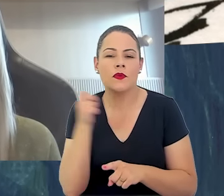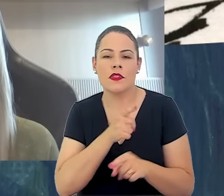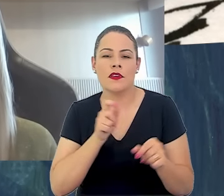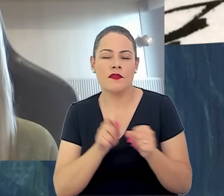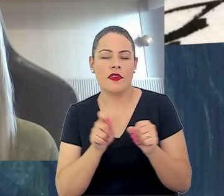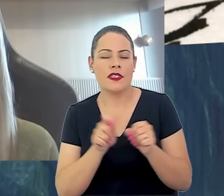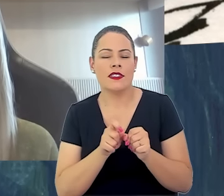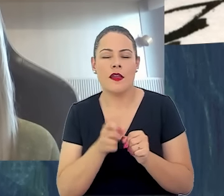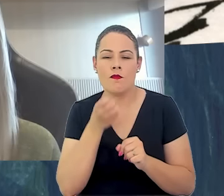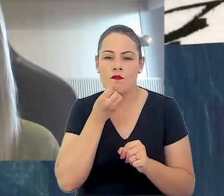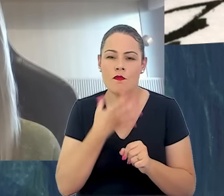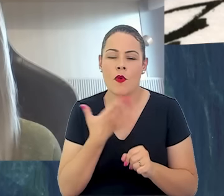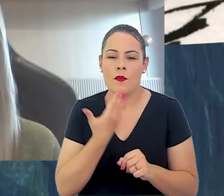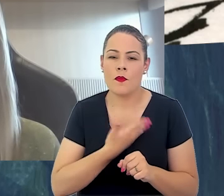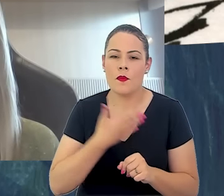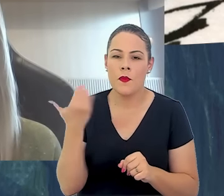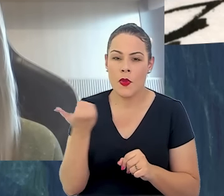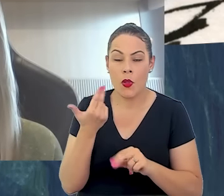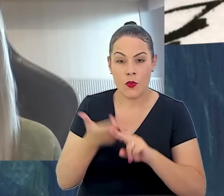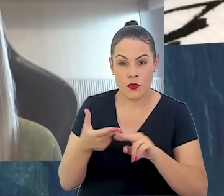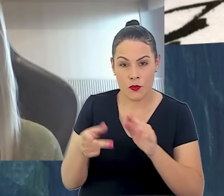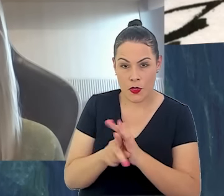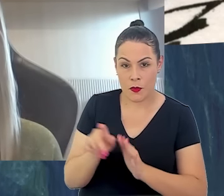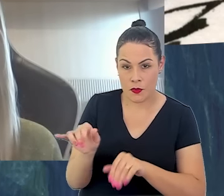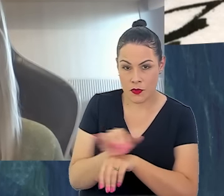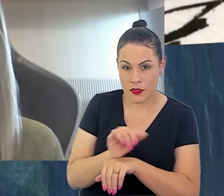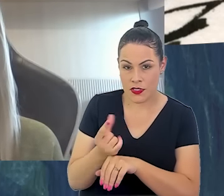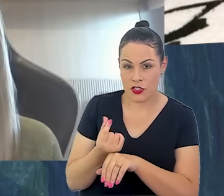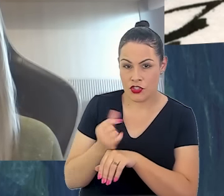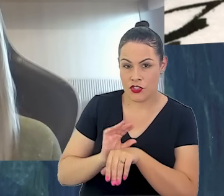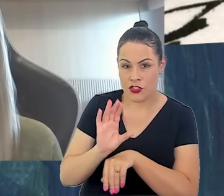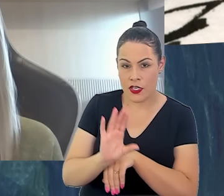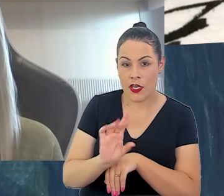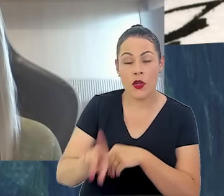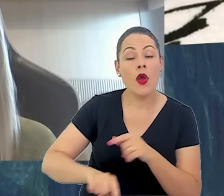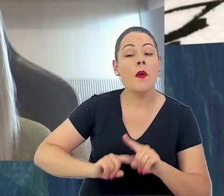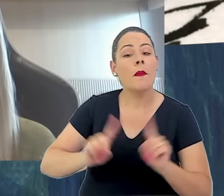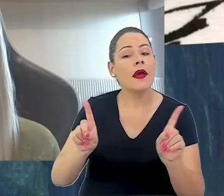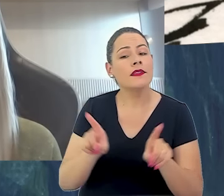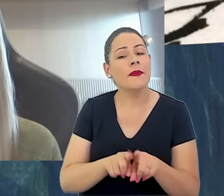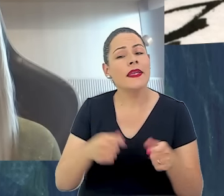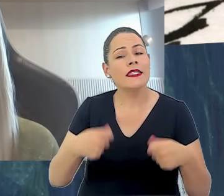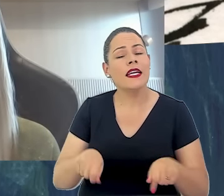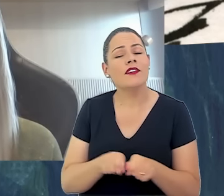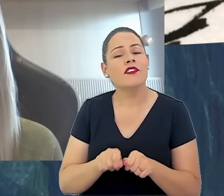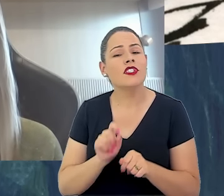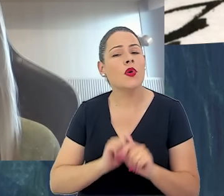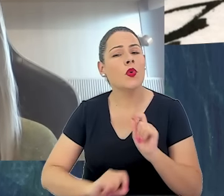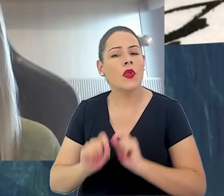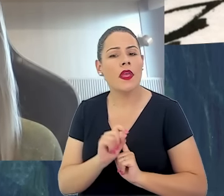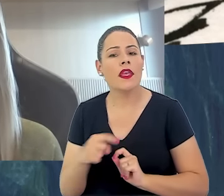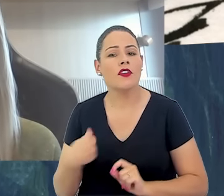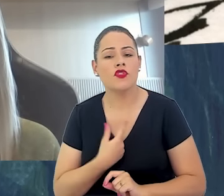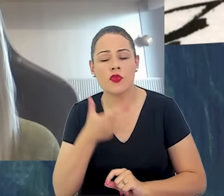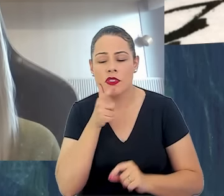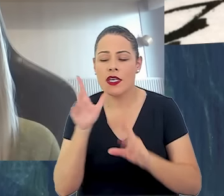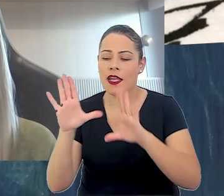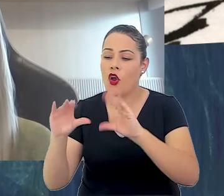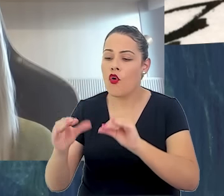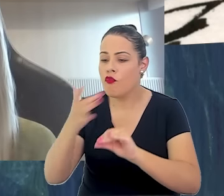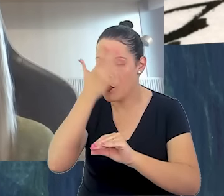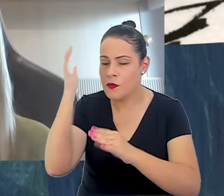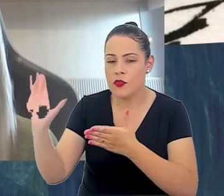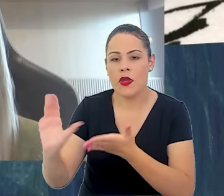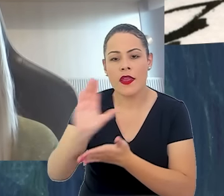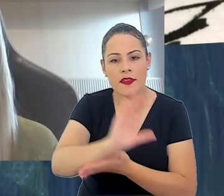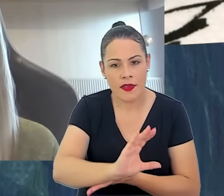para fazer um melhor uso desses recursos, mas é preciso também que possamos dar conforto aos investidores,